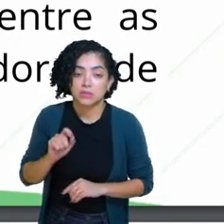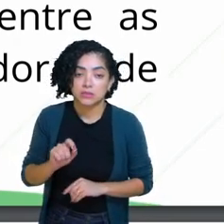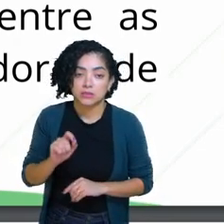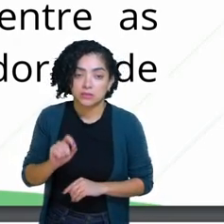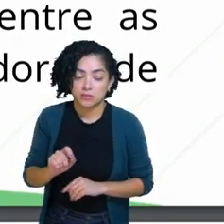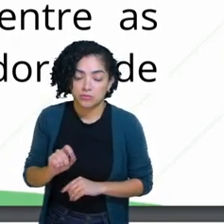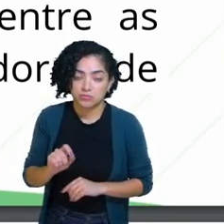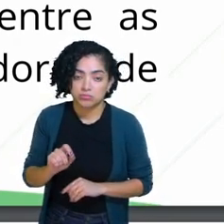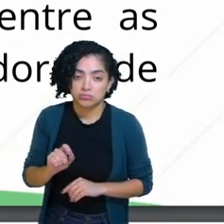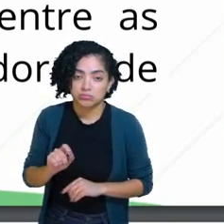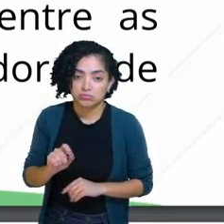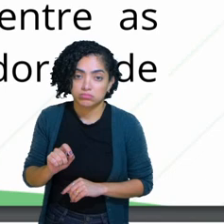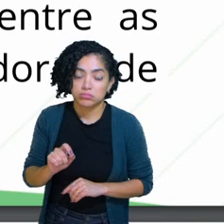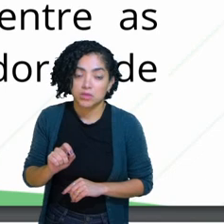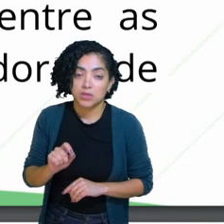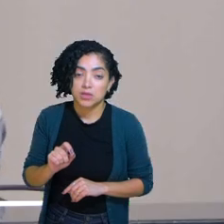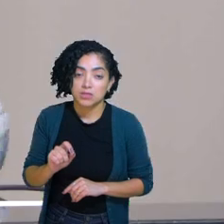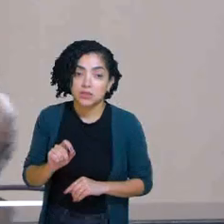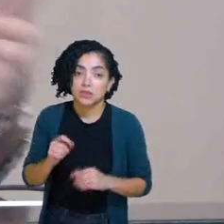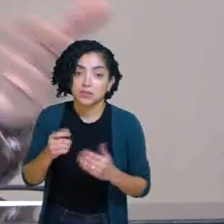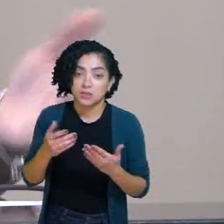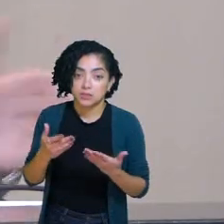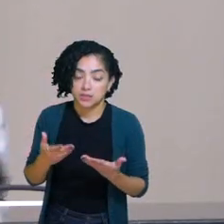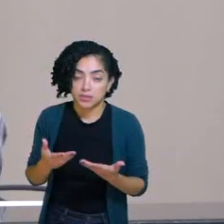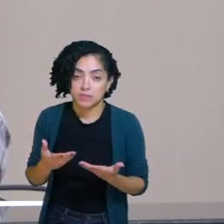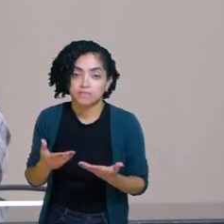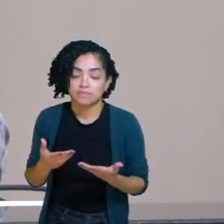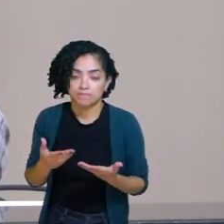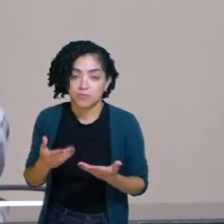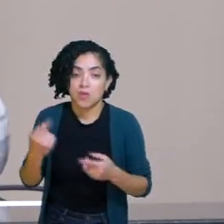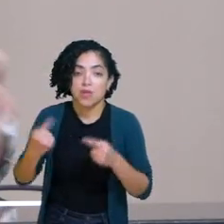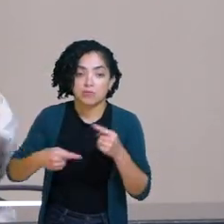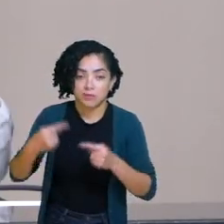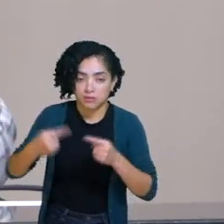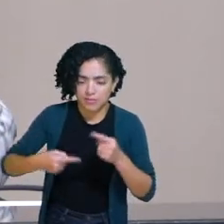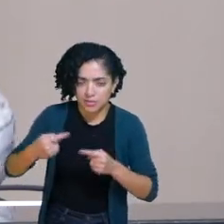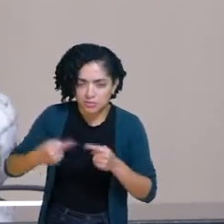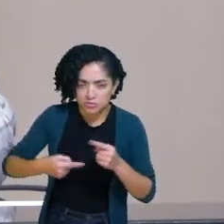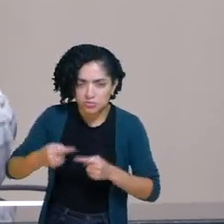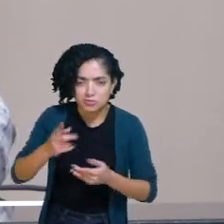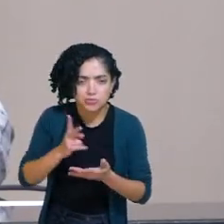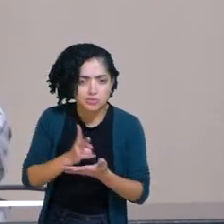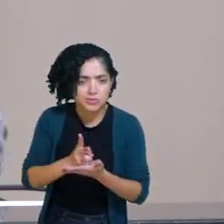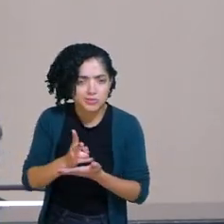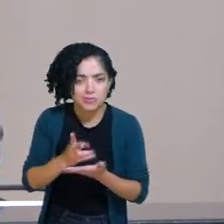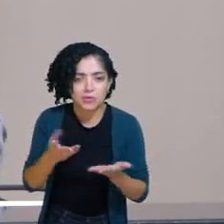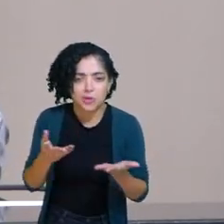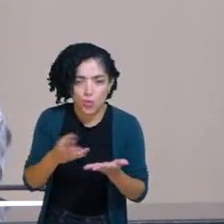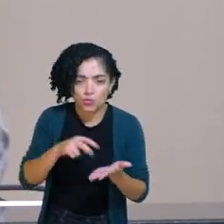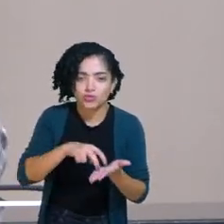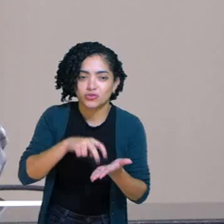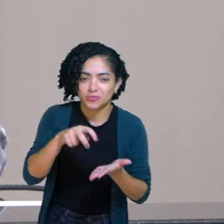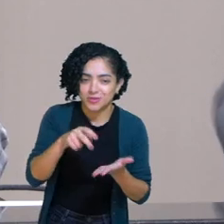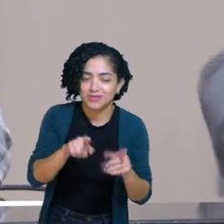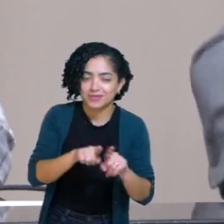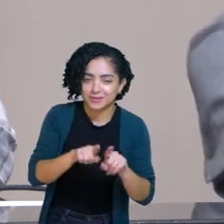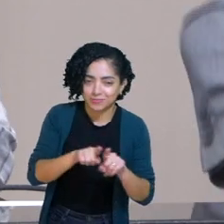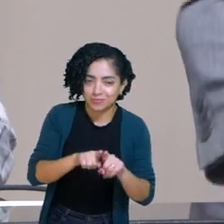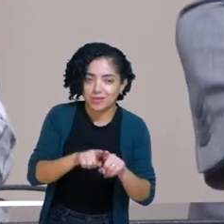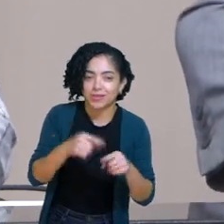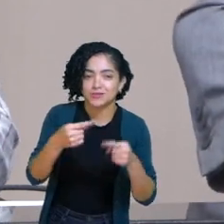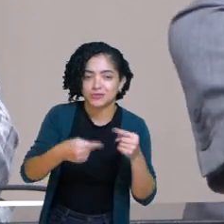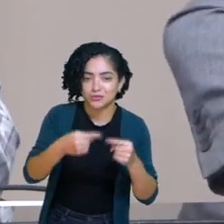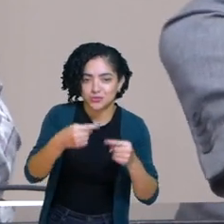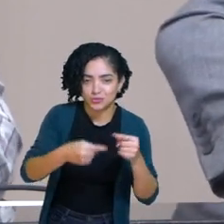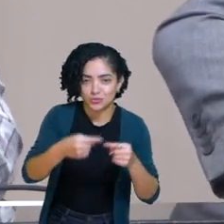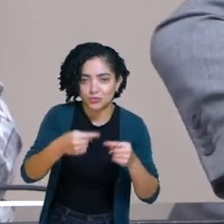nos nos é caro e consideramos e e e é debatido desde sempre e hoje pela manhã também na mesa em que estávamos o incentivo